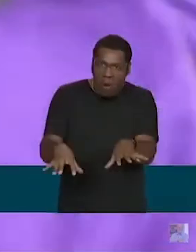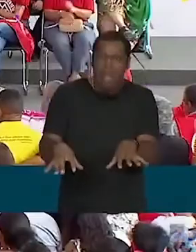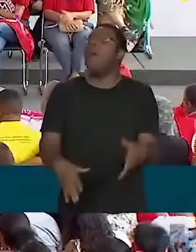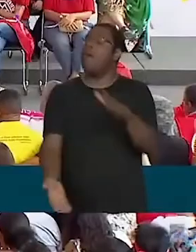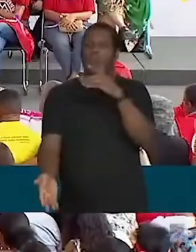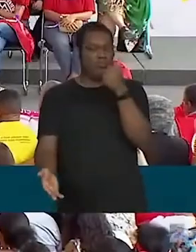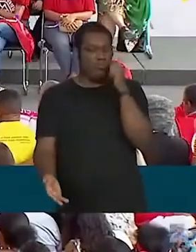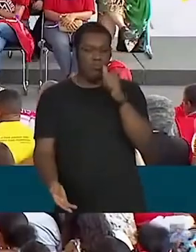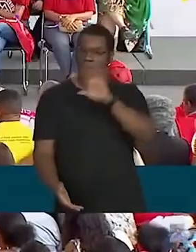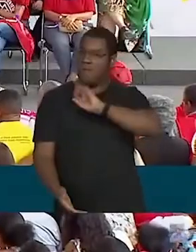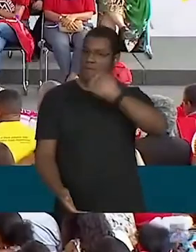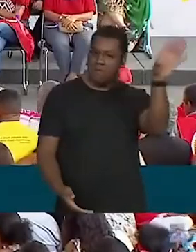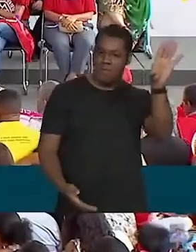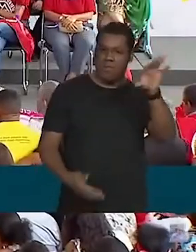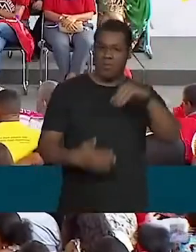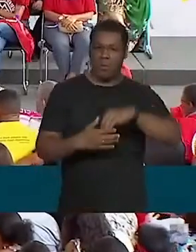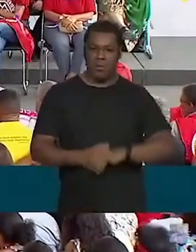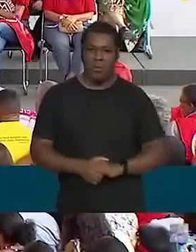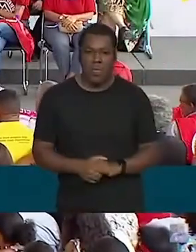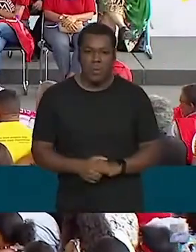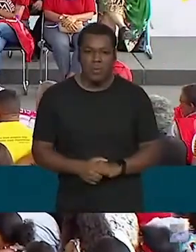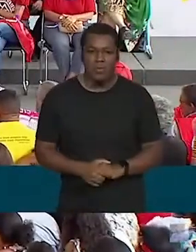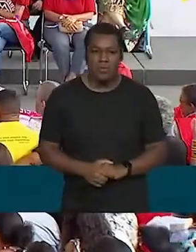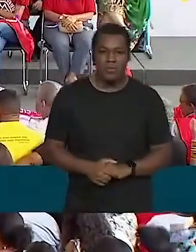Eu queria...